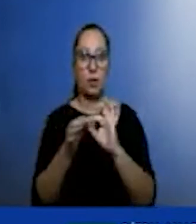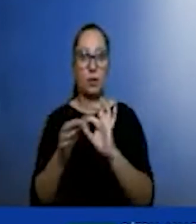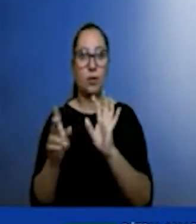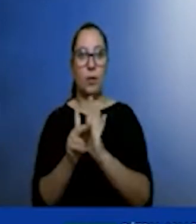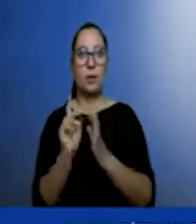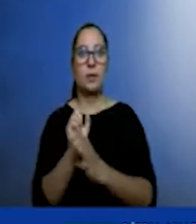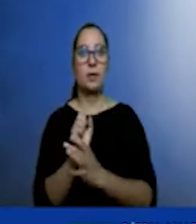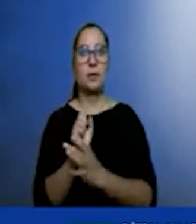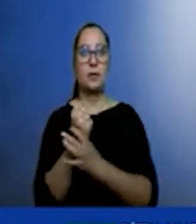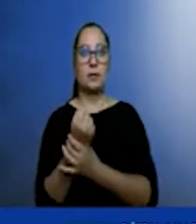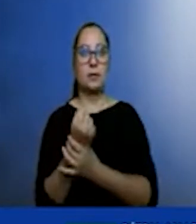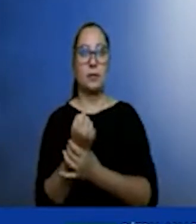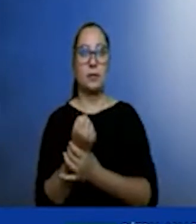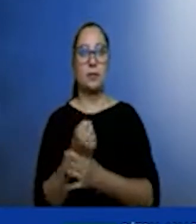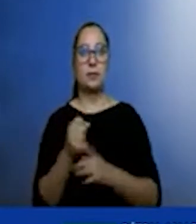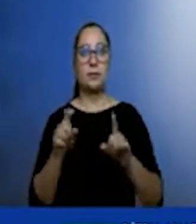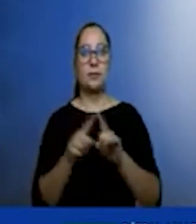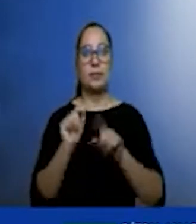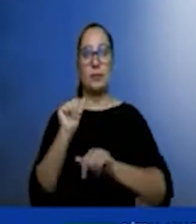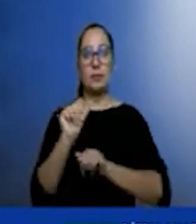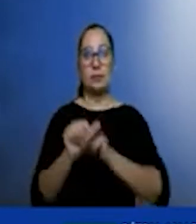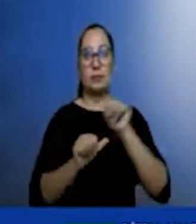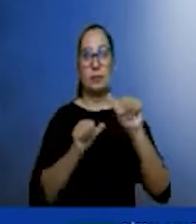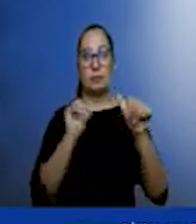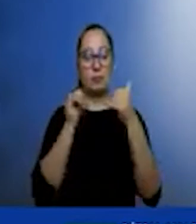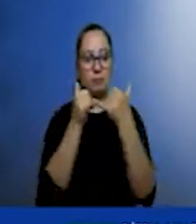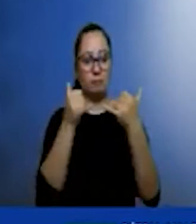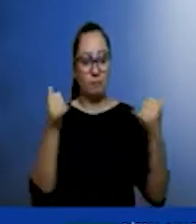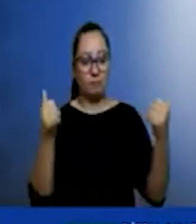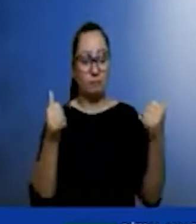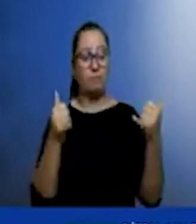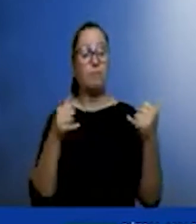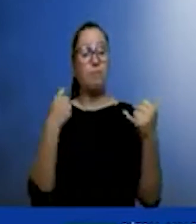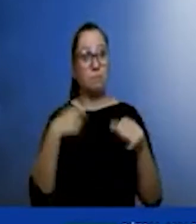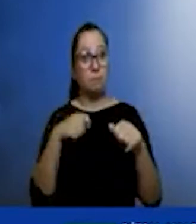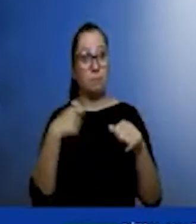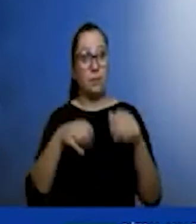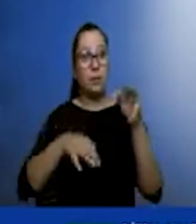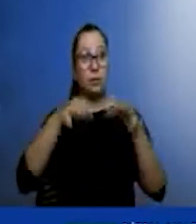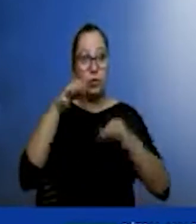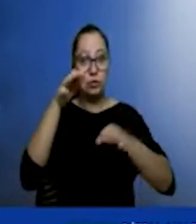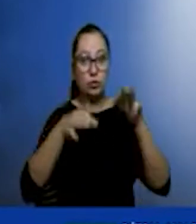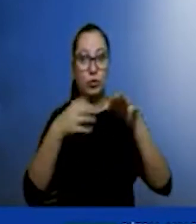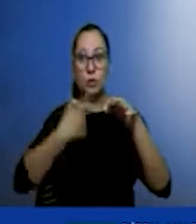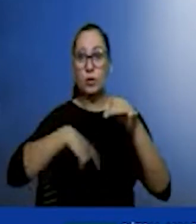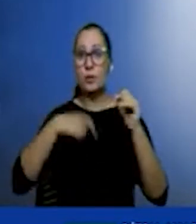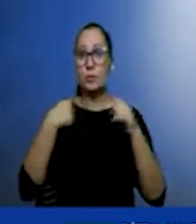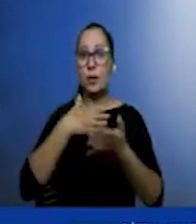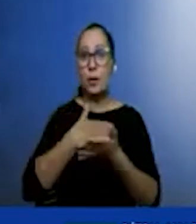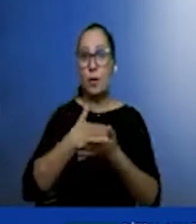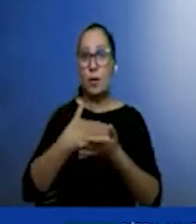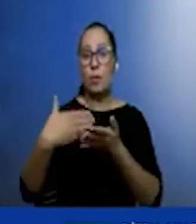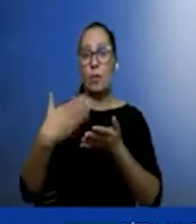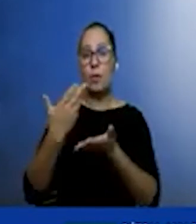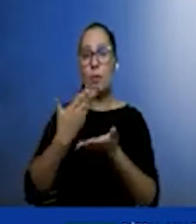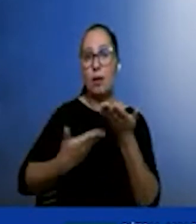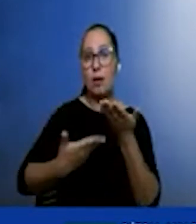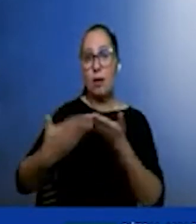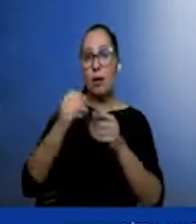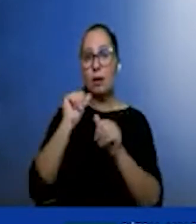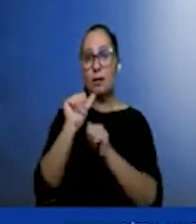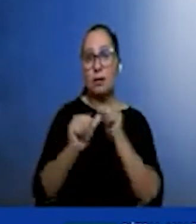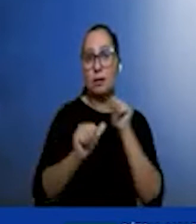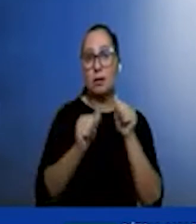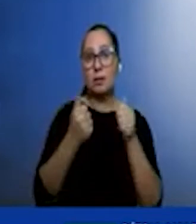também no contexto de uma transição energética que vai precisar ser justa, porque a gente precisa começar a conversar de uma transição que seja